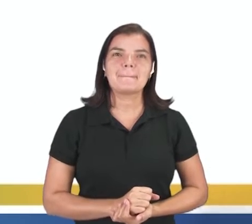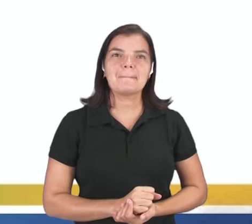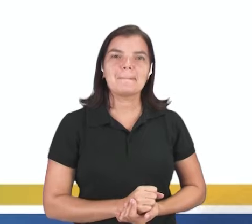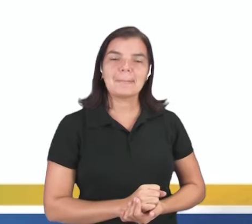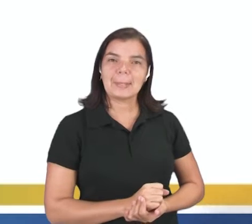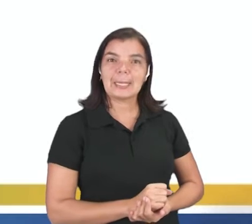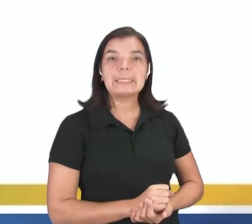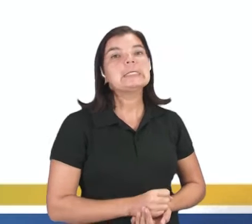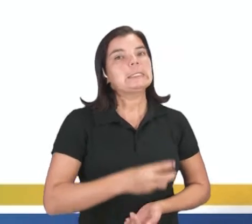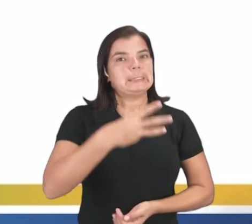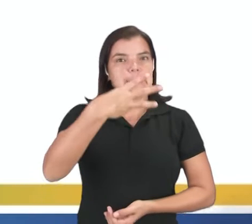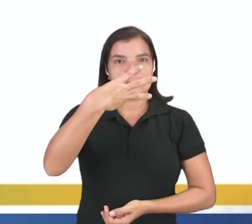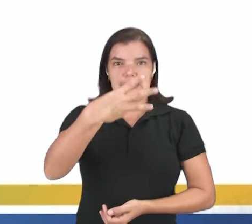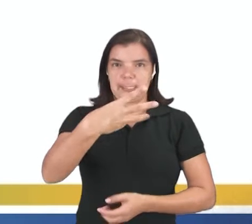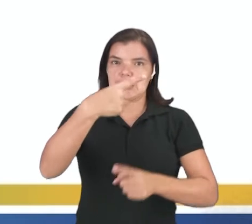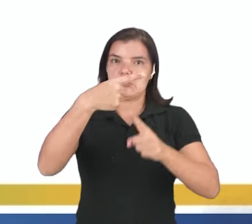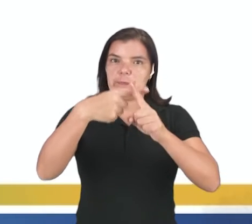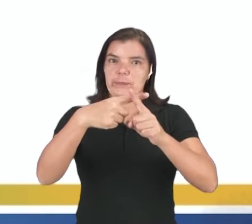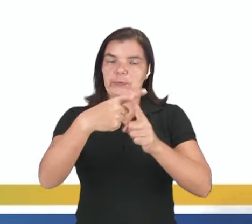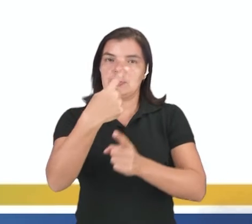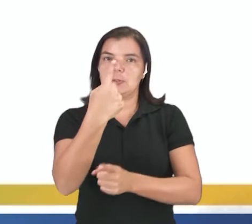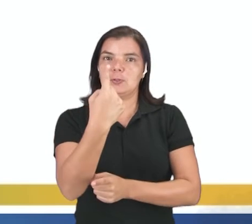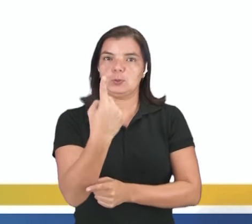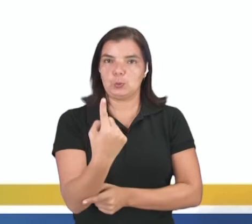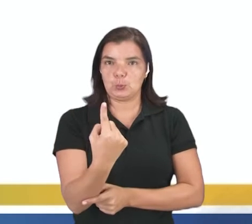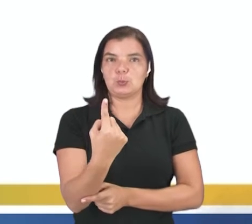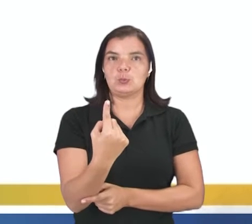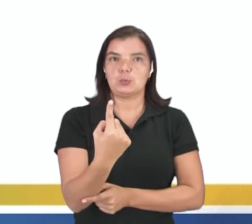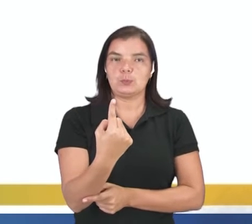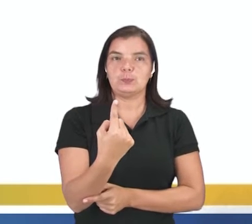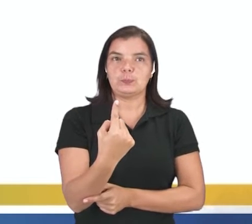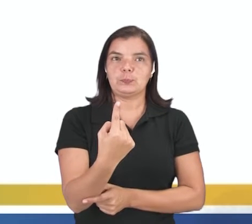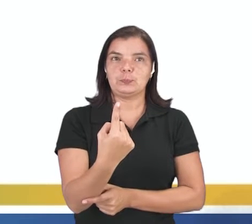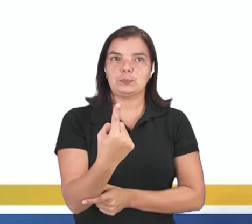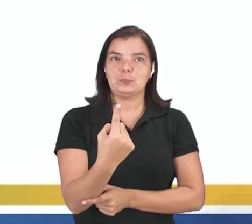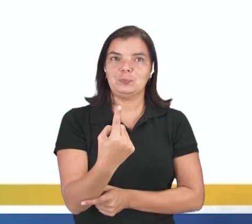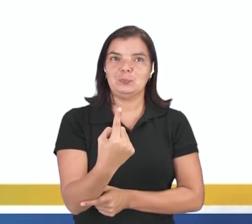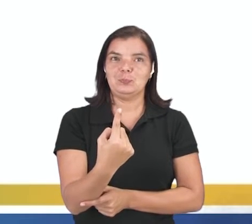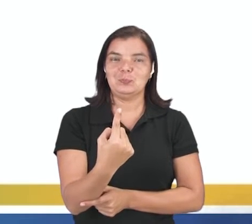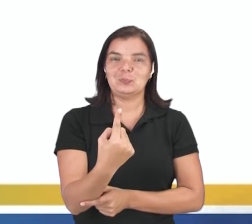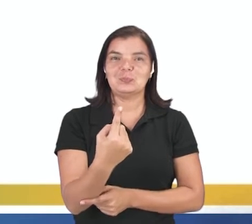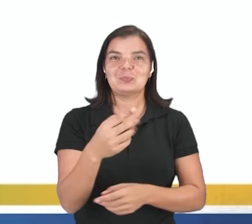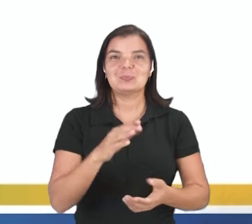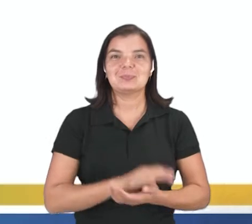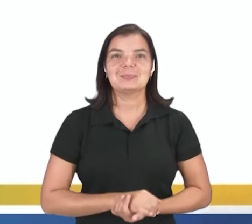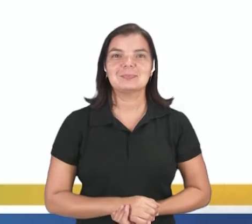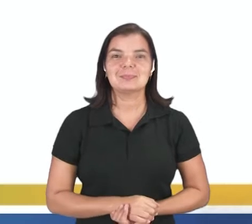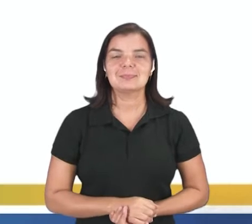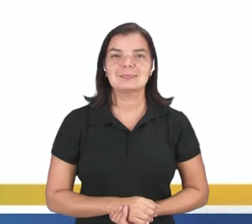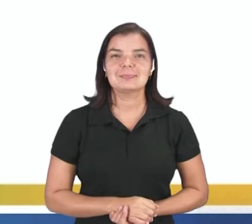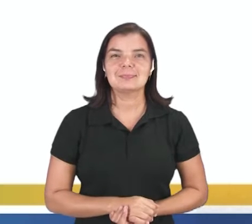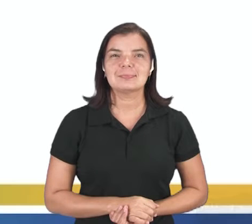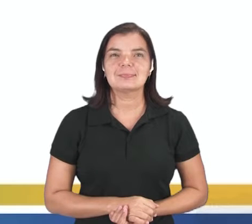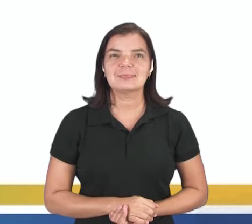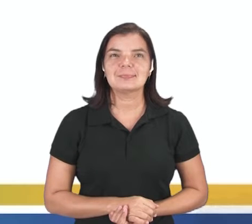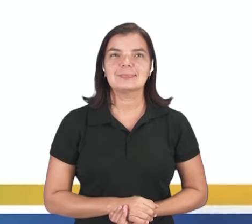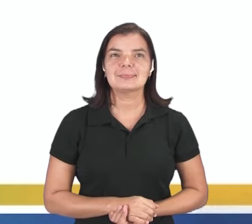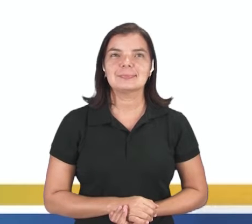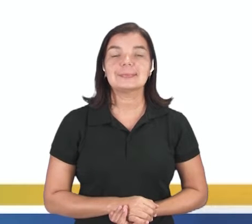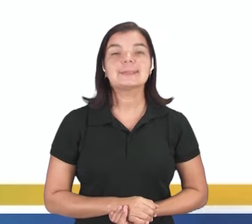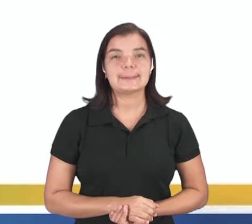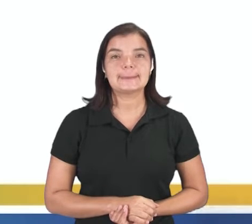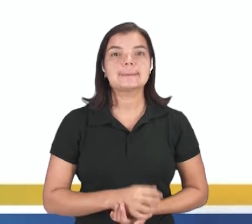Então, ficará 3 da constante aqui, 3 vezes 1, que é o